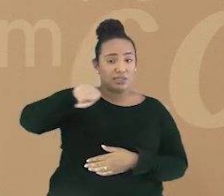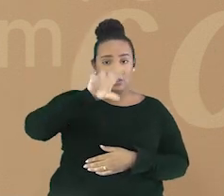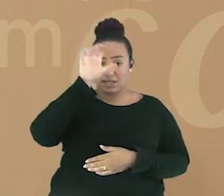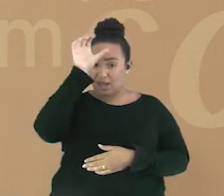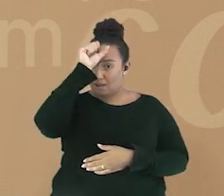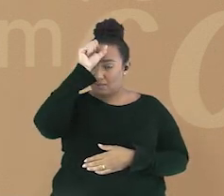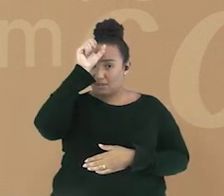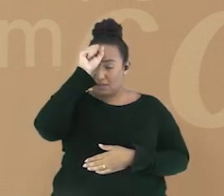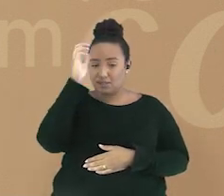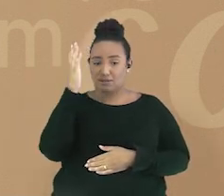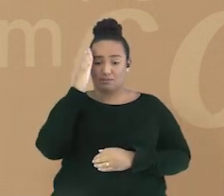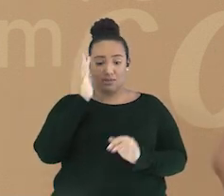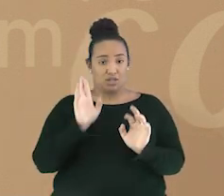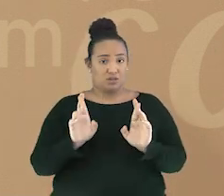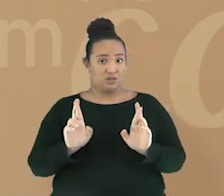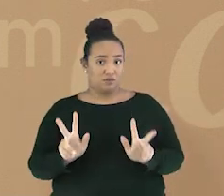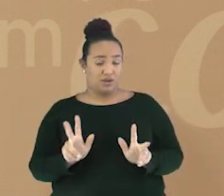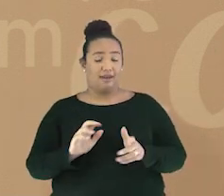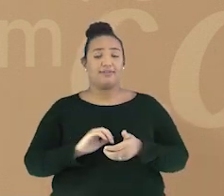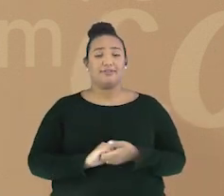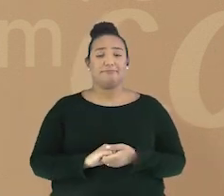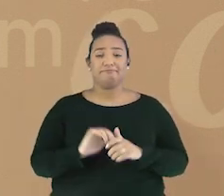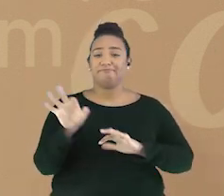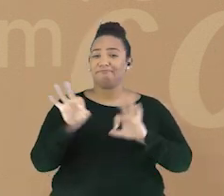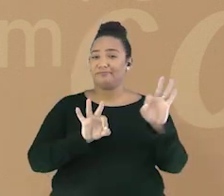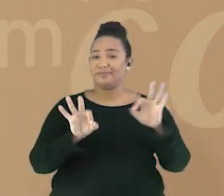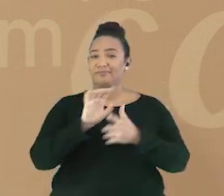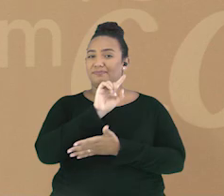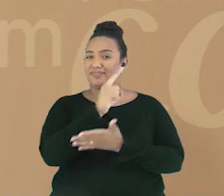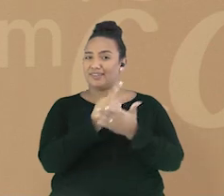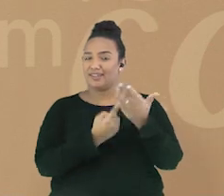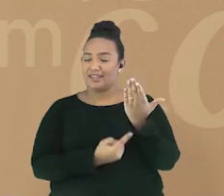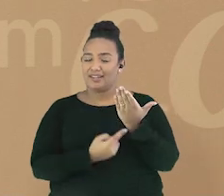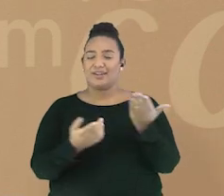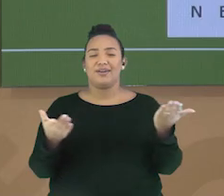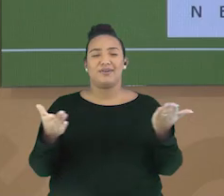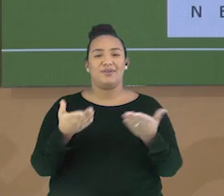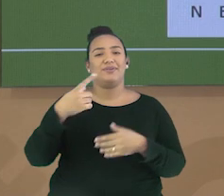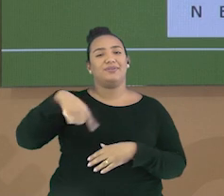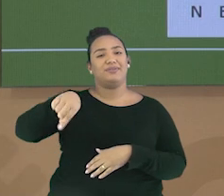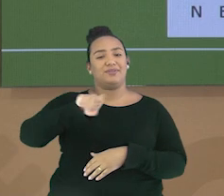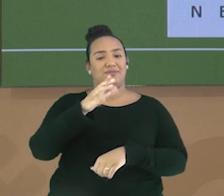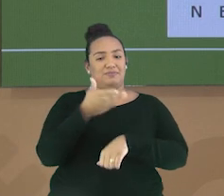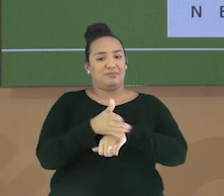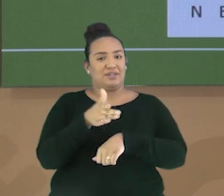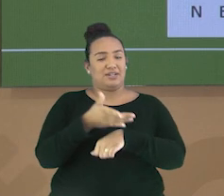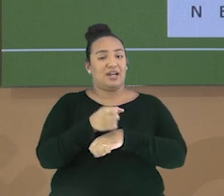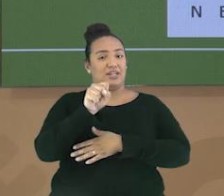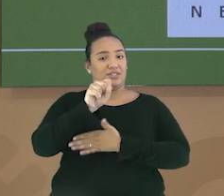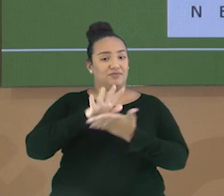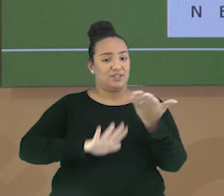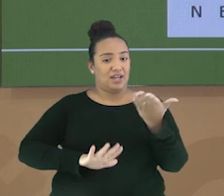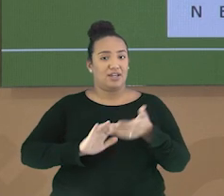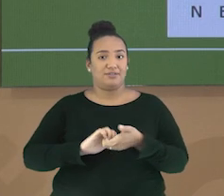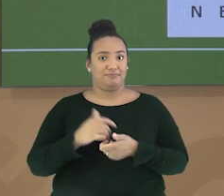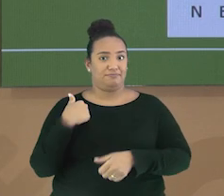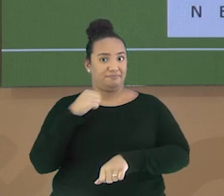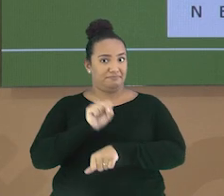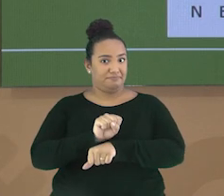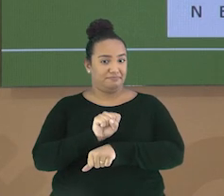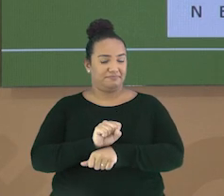caderno e vamos fazer um exercício rápido comigo. Pega aí que eu estou aguardando. Galera, aqui do meu lado eu tenho